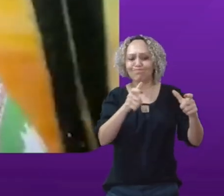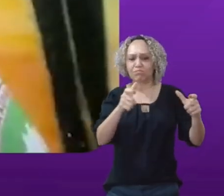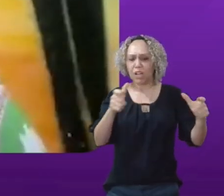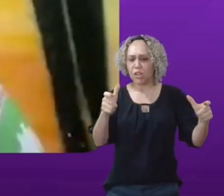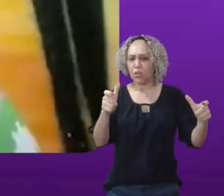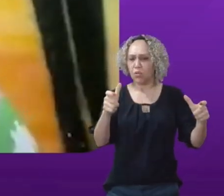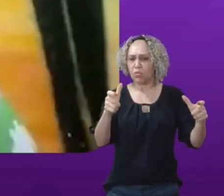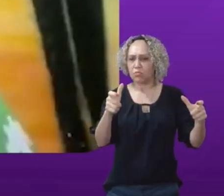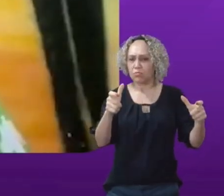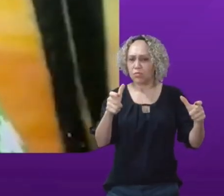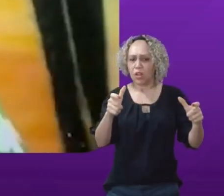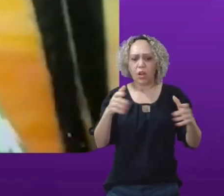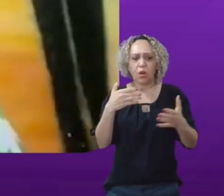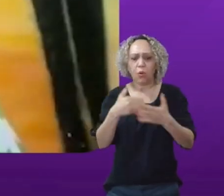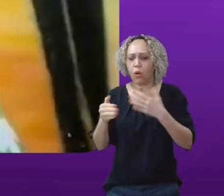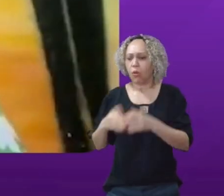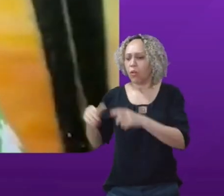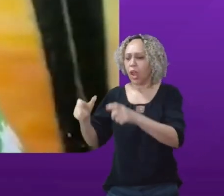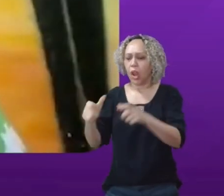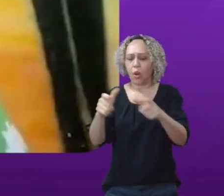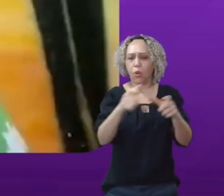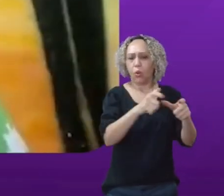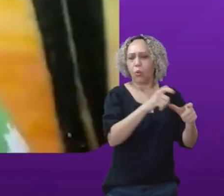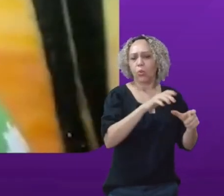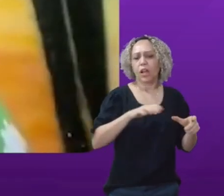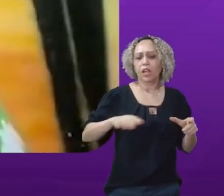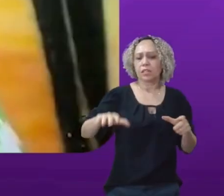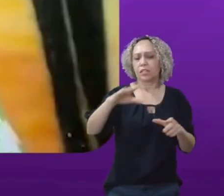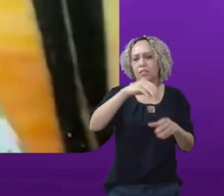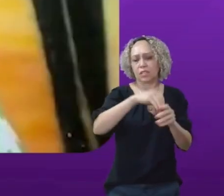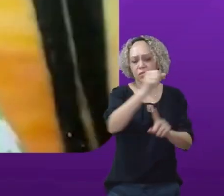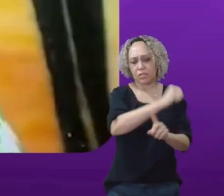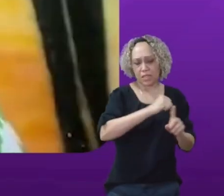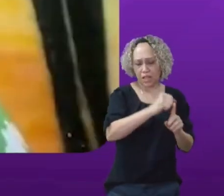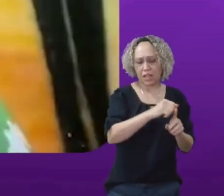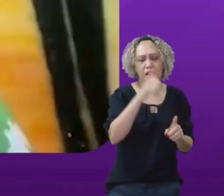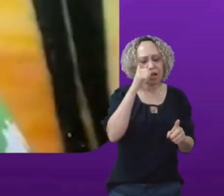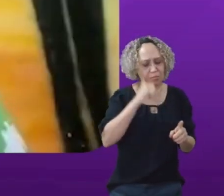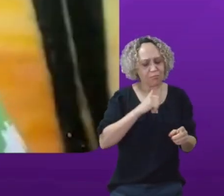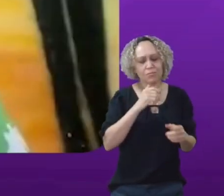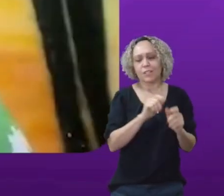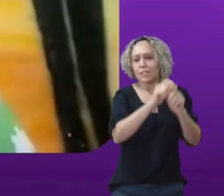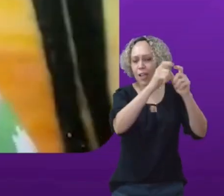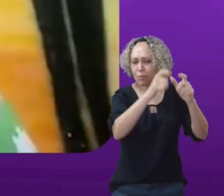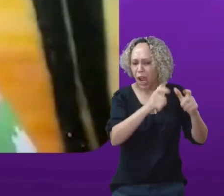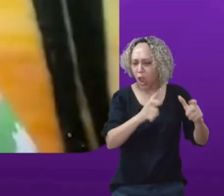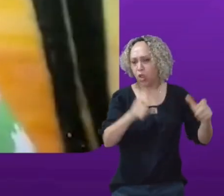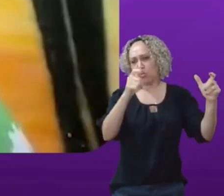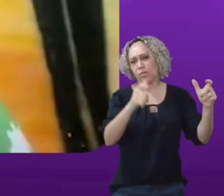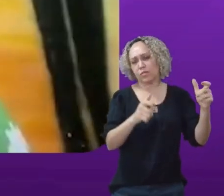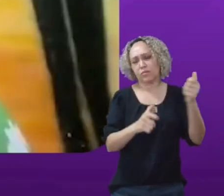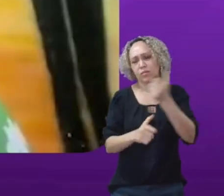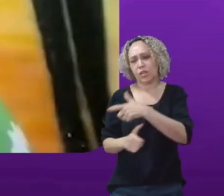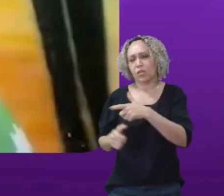no entanto, isso não é visto. E é isso que a gente, certo? Quanto mulher, a gente precisa